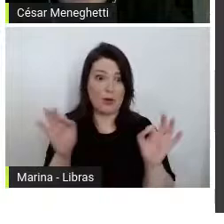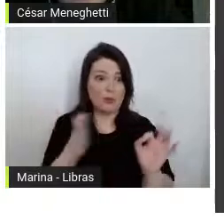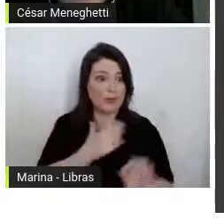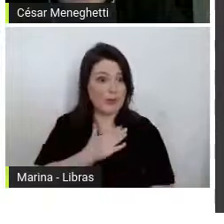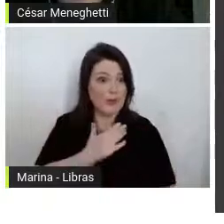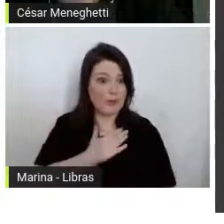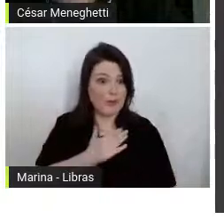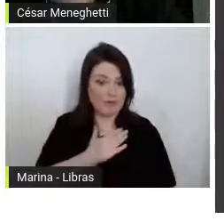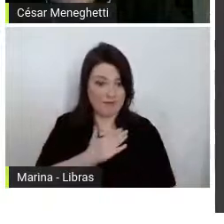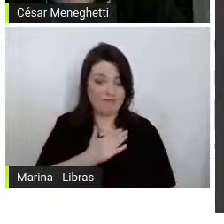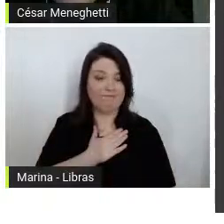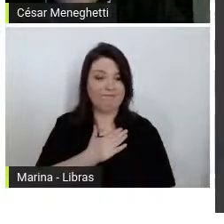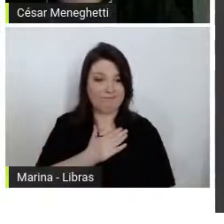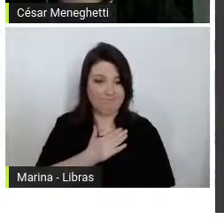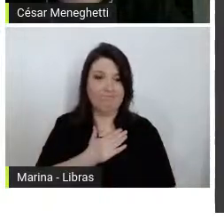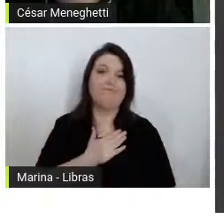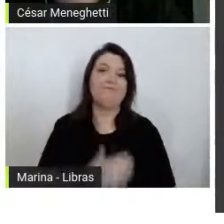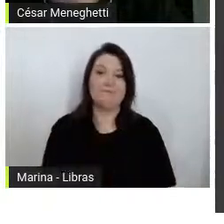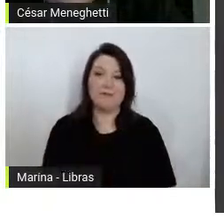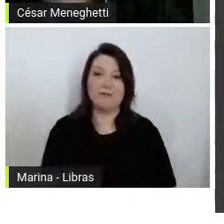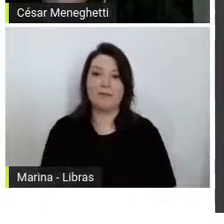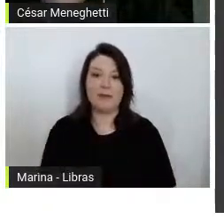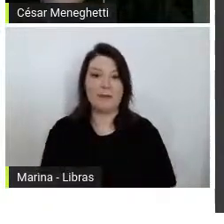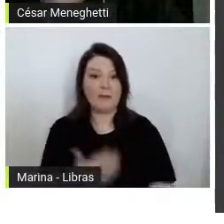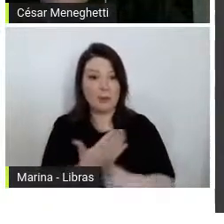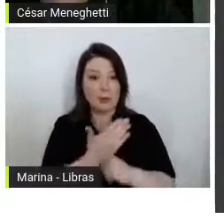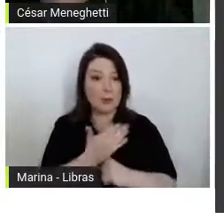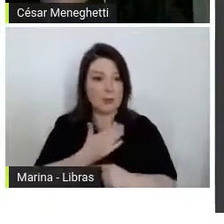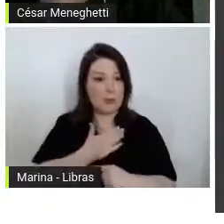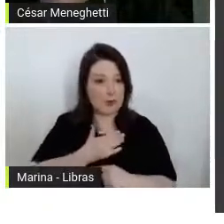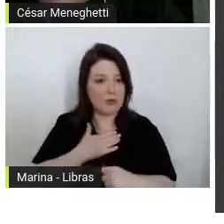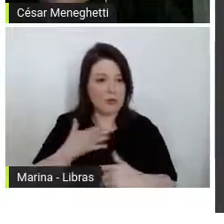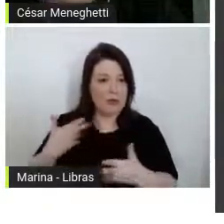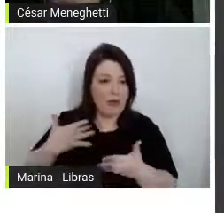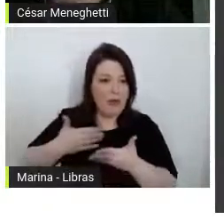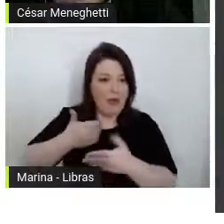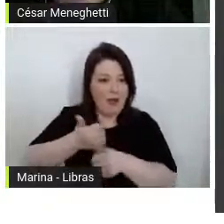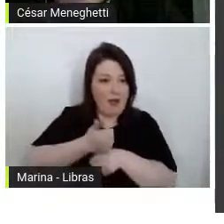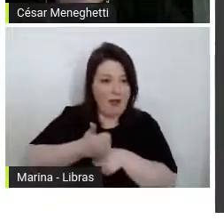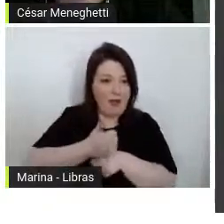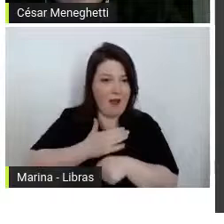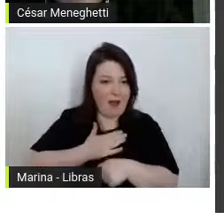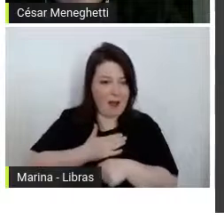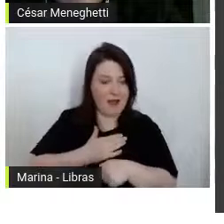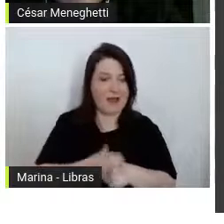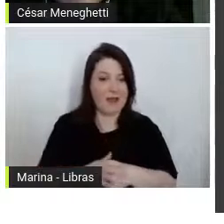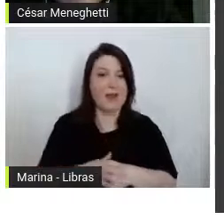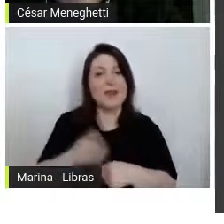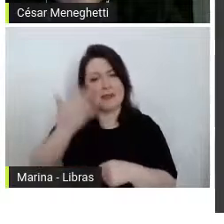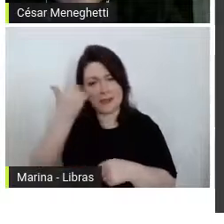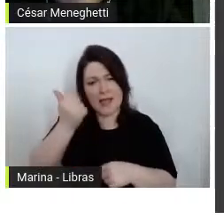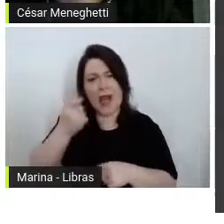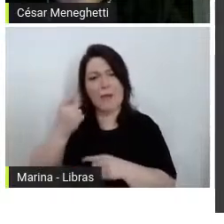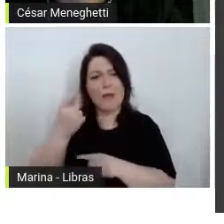porque como todo mundo sabe, os artistas eles